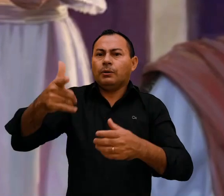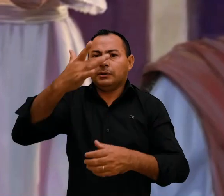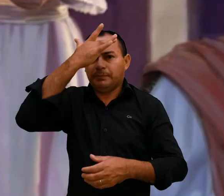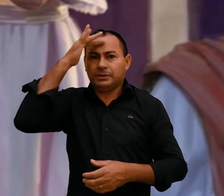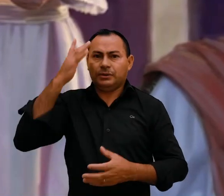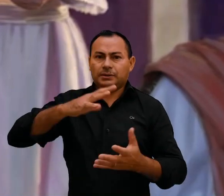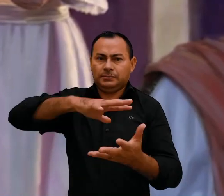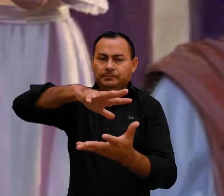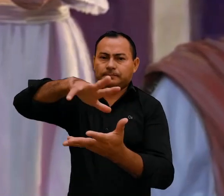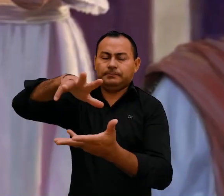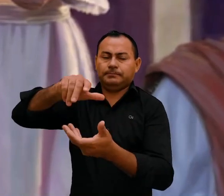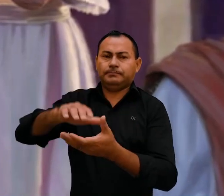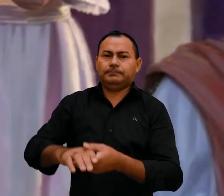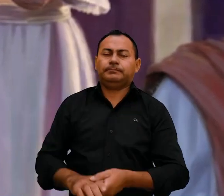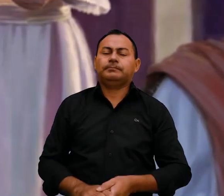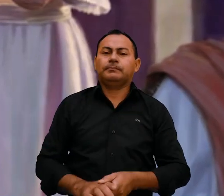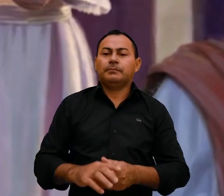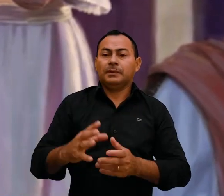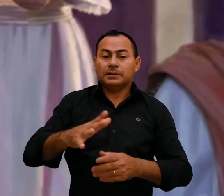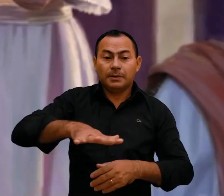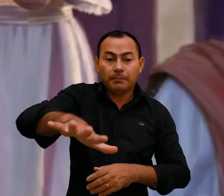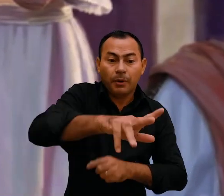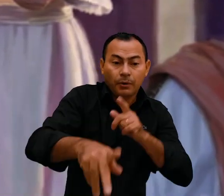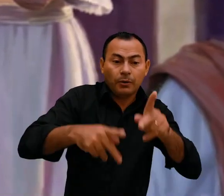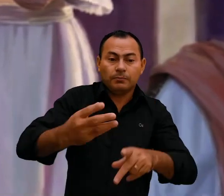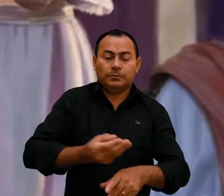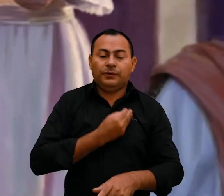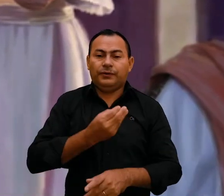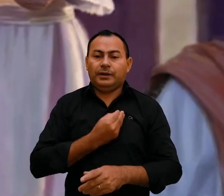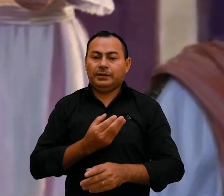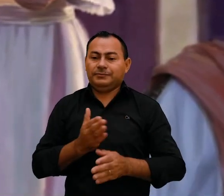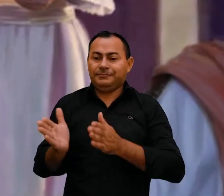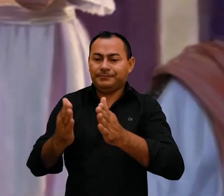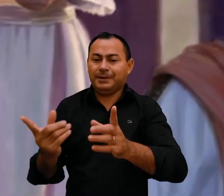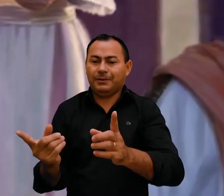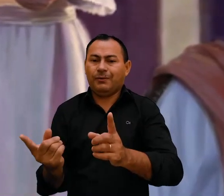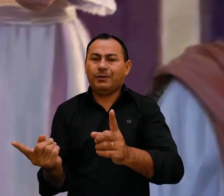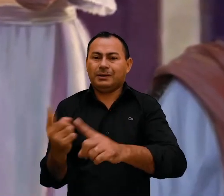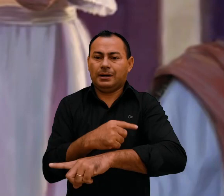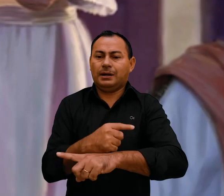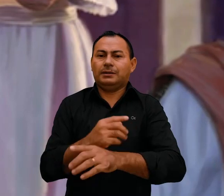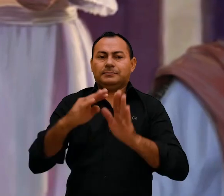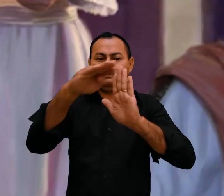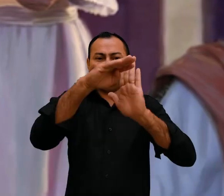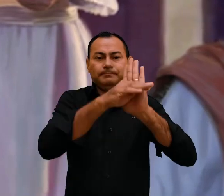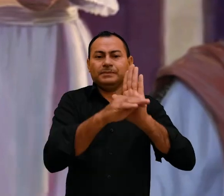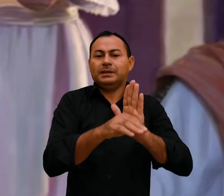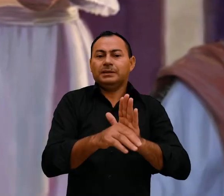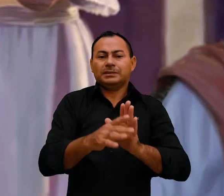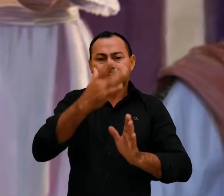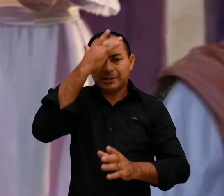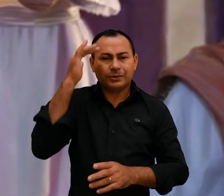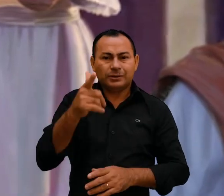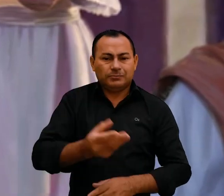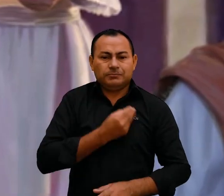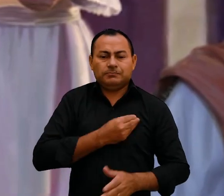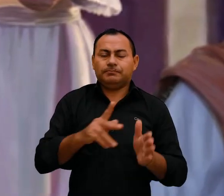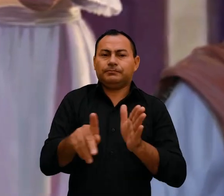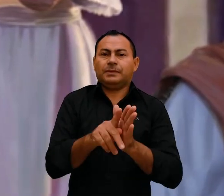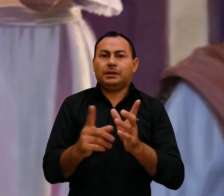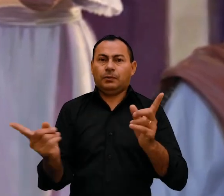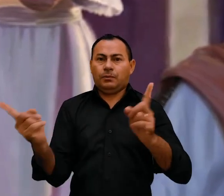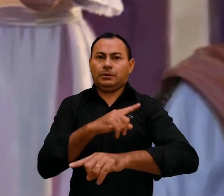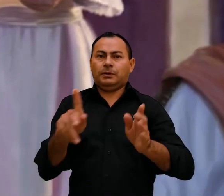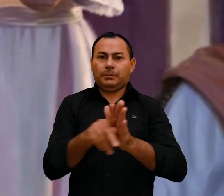de qualquer outra pessoa na face da terra eles estão vivendo na direção contrária esse plano e não estão sendo eles mesmos